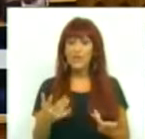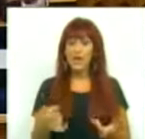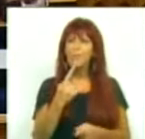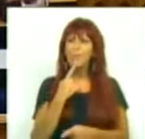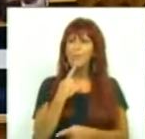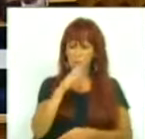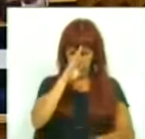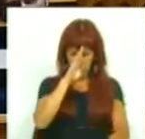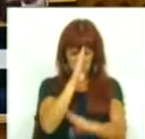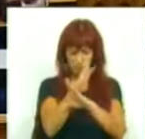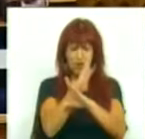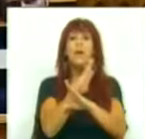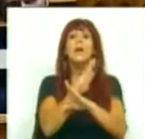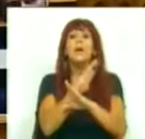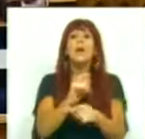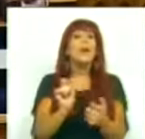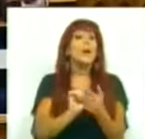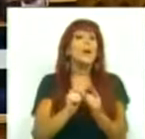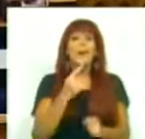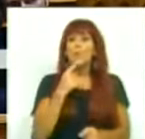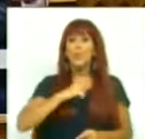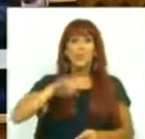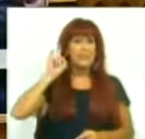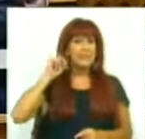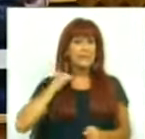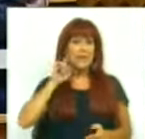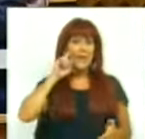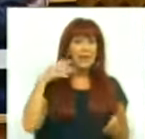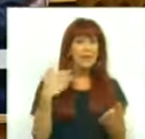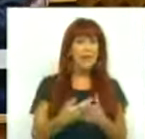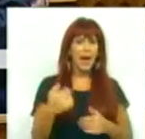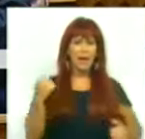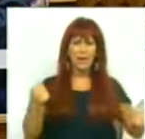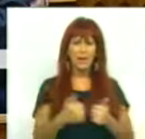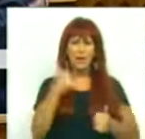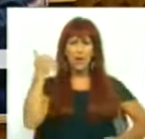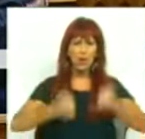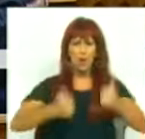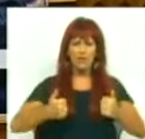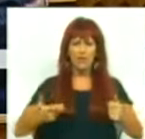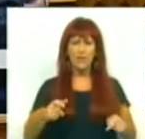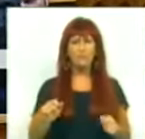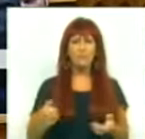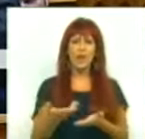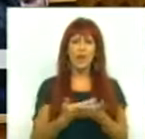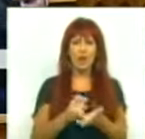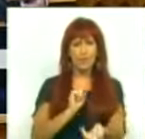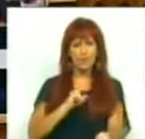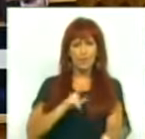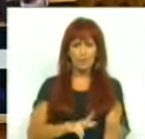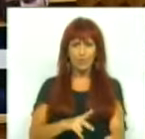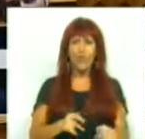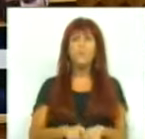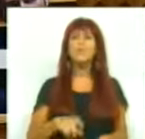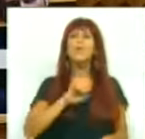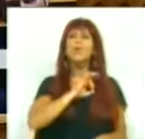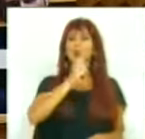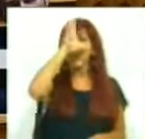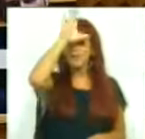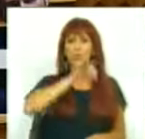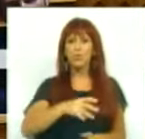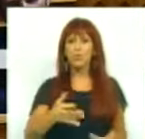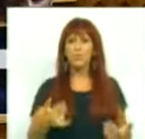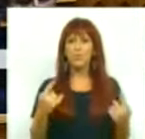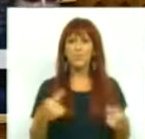está muito empenhado e que são fatores-chave, também eles, de garantir a competitividade da nossa economia. Sr.